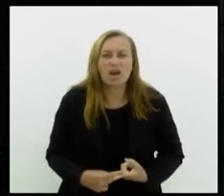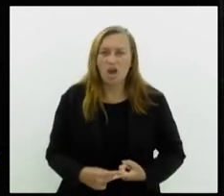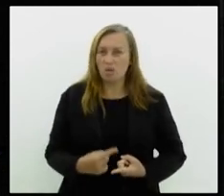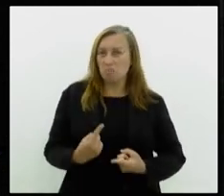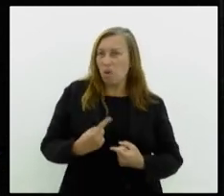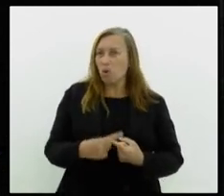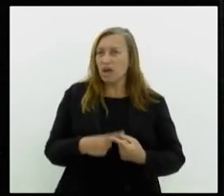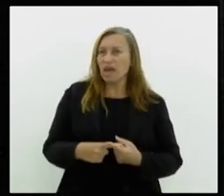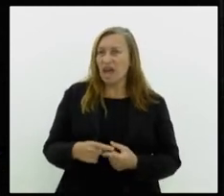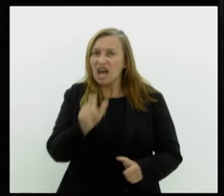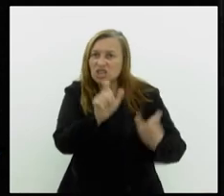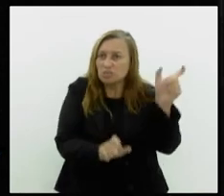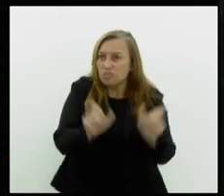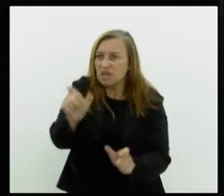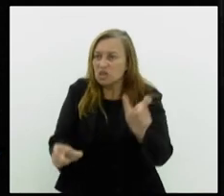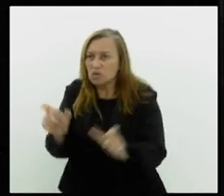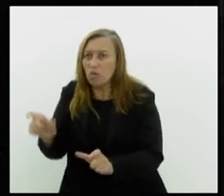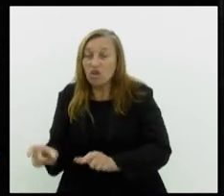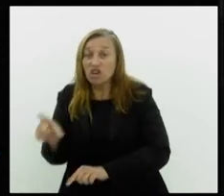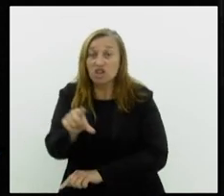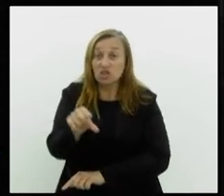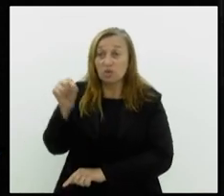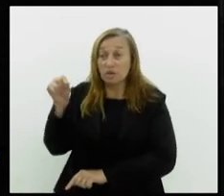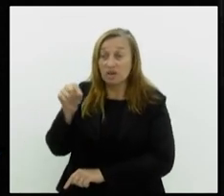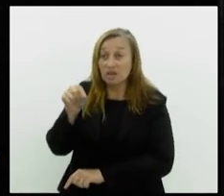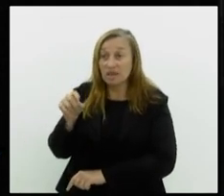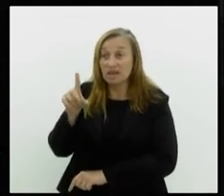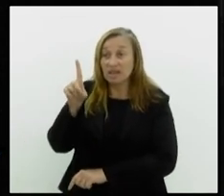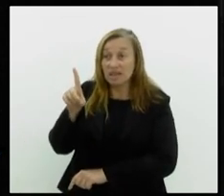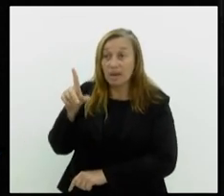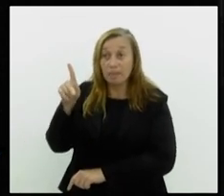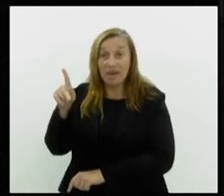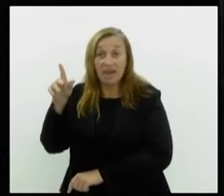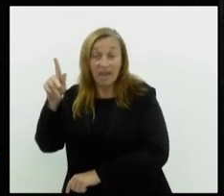as pessoas que decidiram a DPF 635,